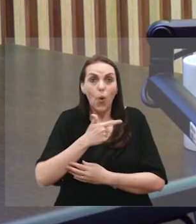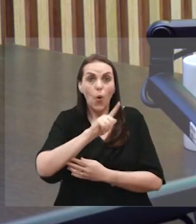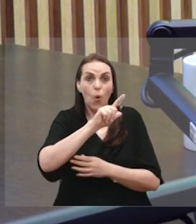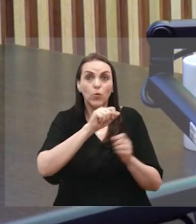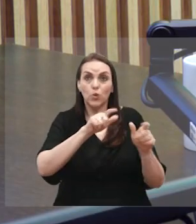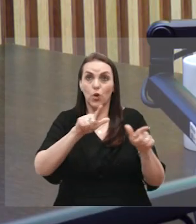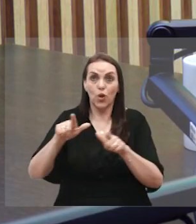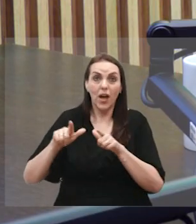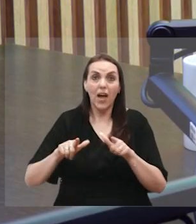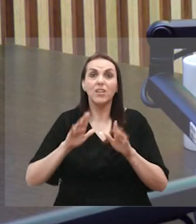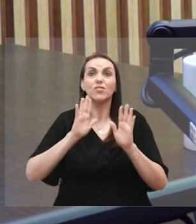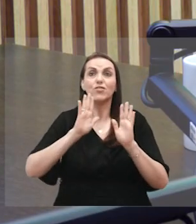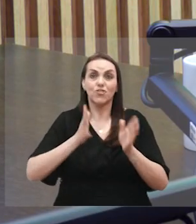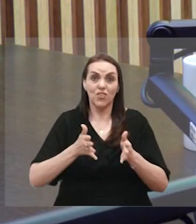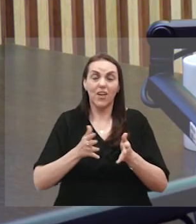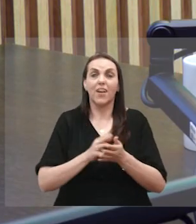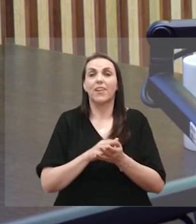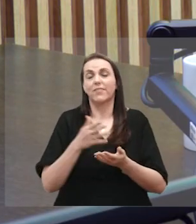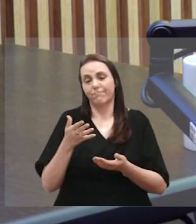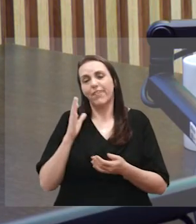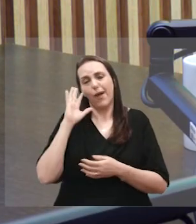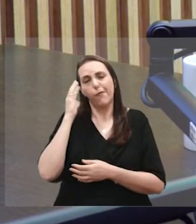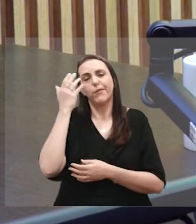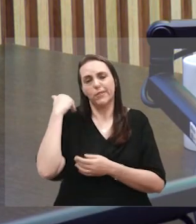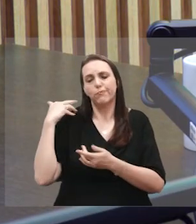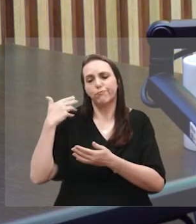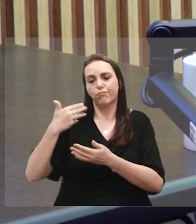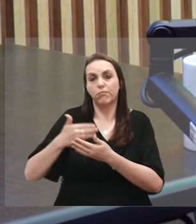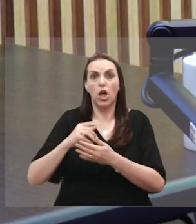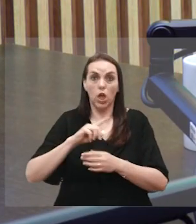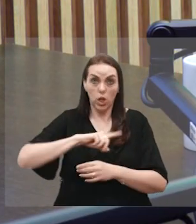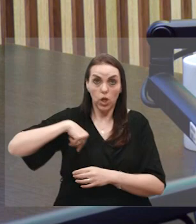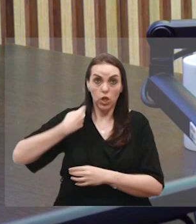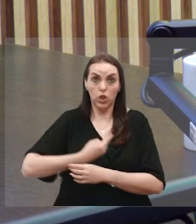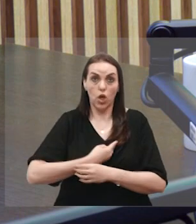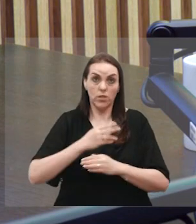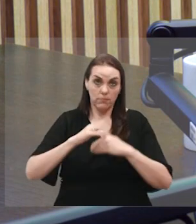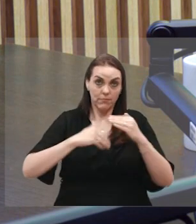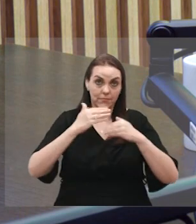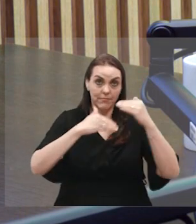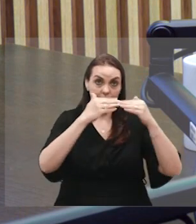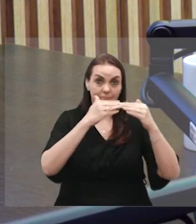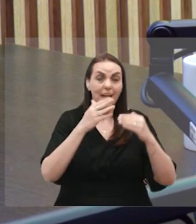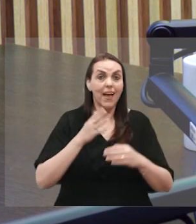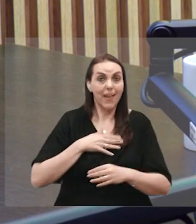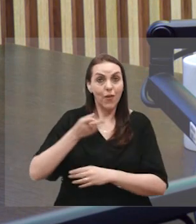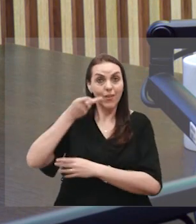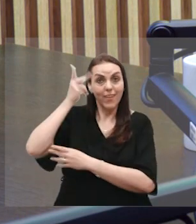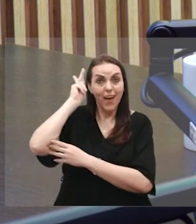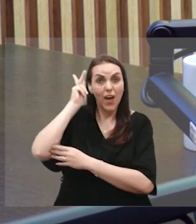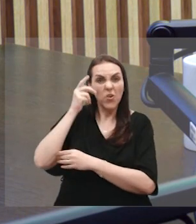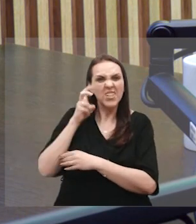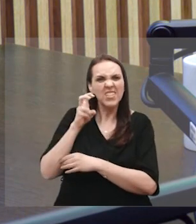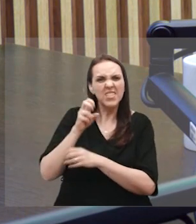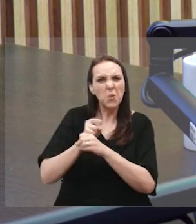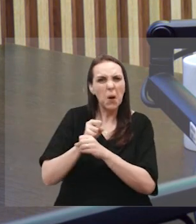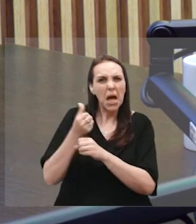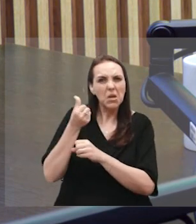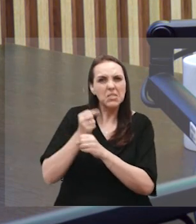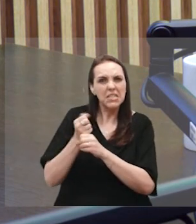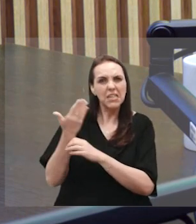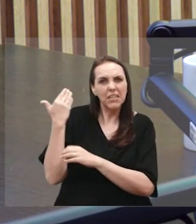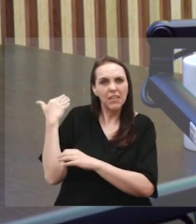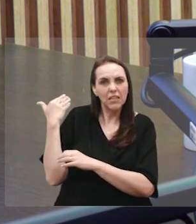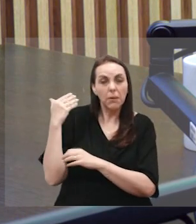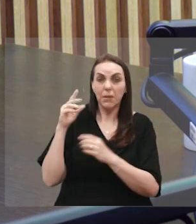por inúmeras experiências maiores que nós. E como a gente vem progredindo, o Iago, de 5, 6 anos atrás,